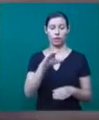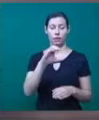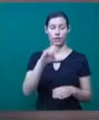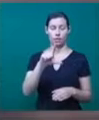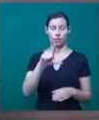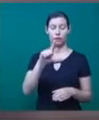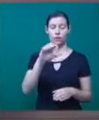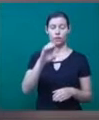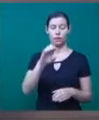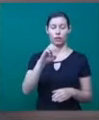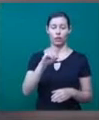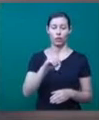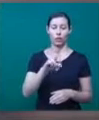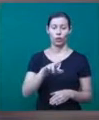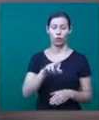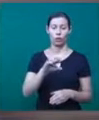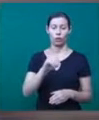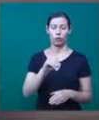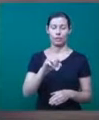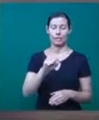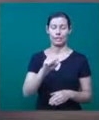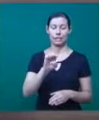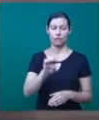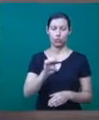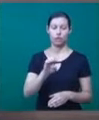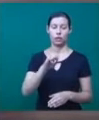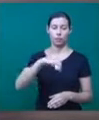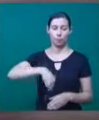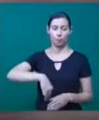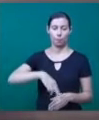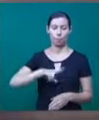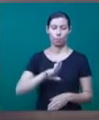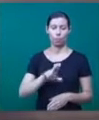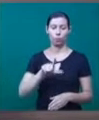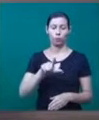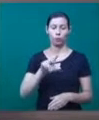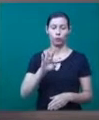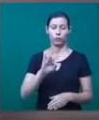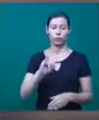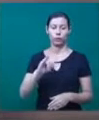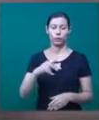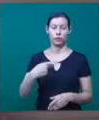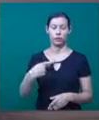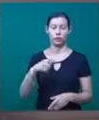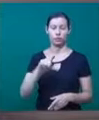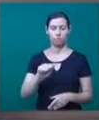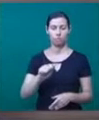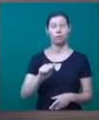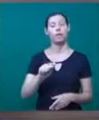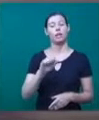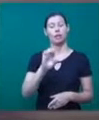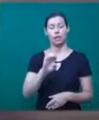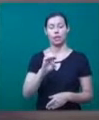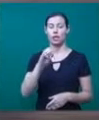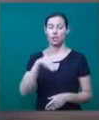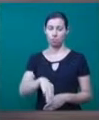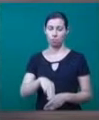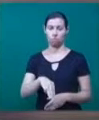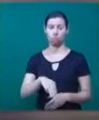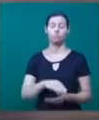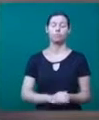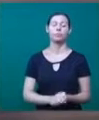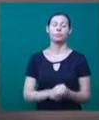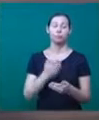No Brasil, estima-se que mais de 35 mil pessoas sofram com essa doença. Nós vamos saber mais sobre causas,